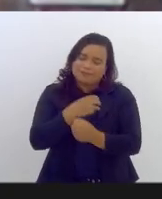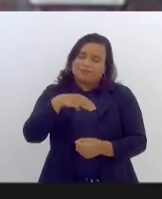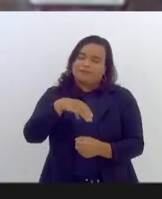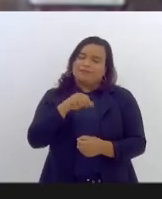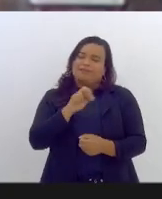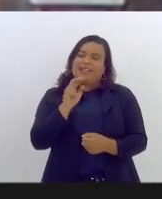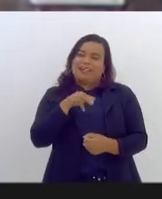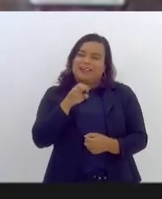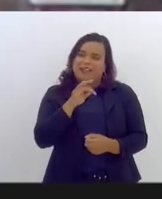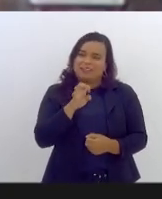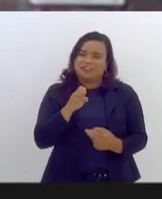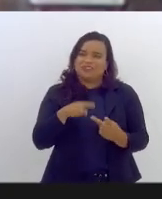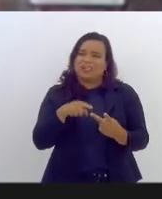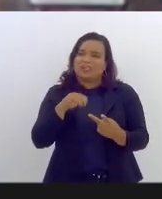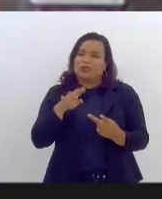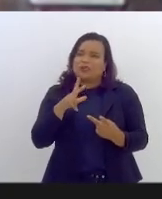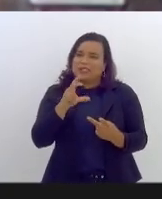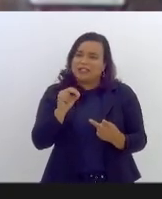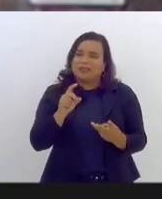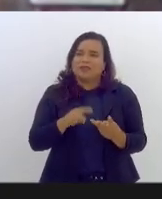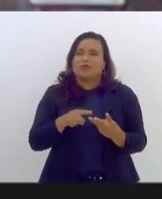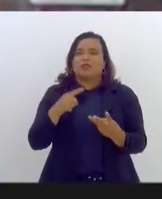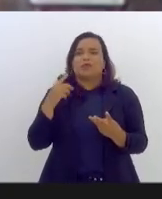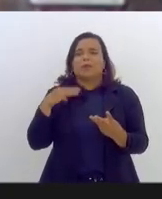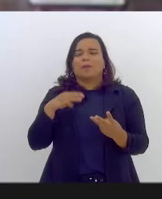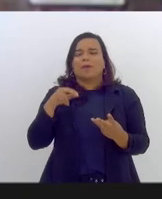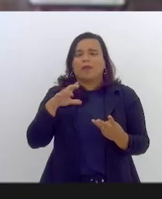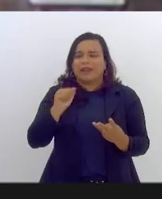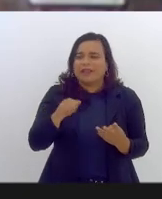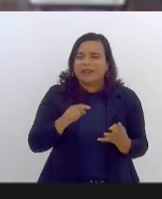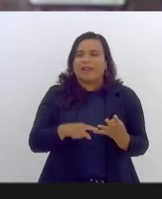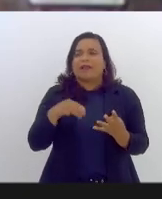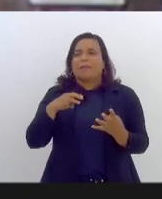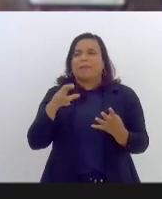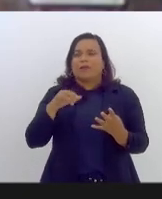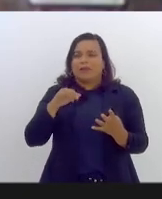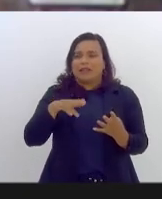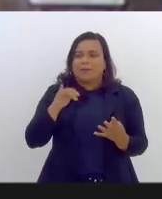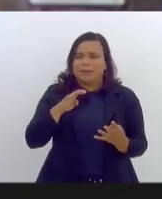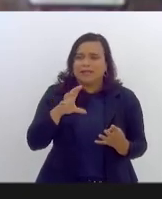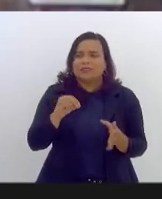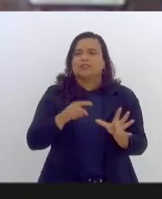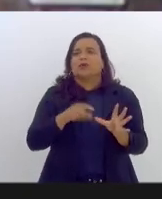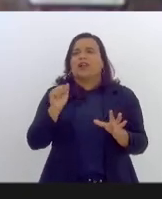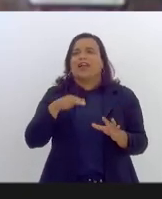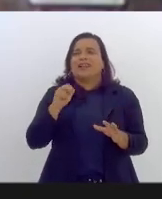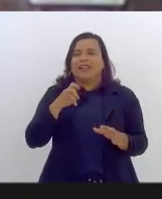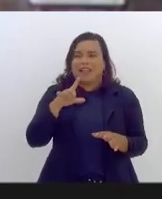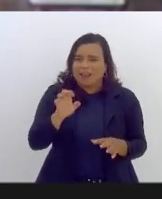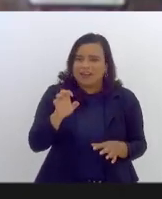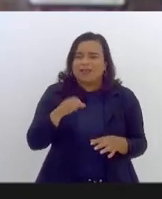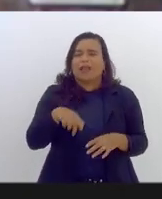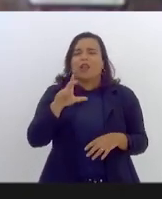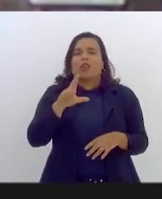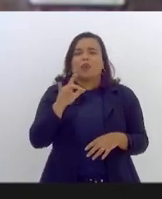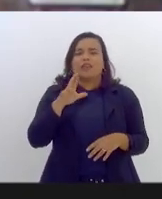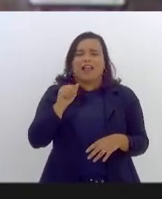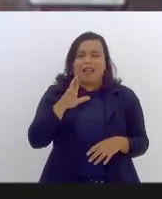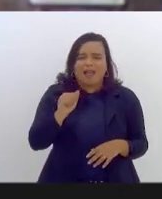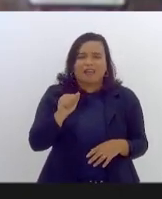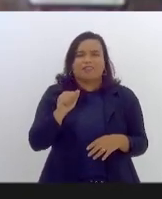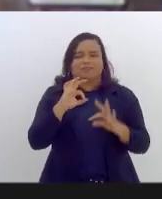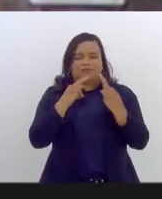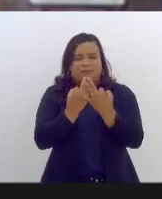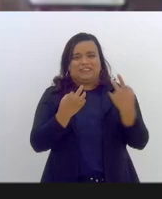Tuninho, a Mônica Benício, a Aniele, a Luiara, familiares de Marielle que nos